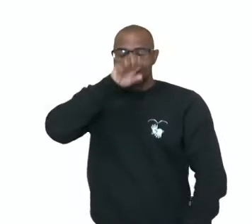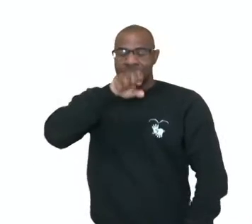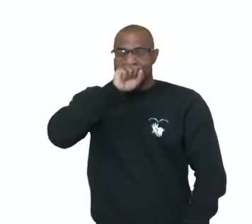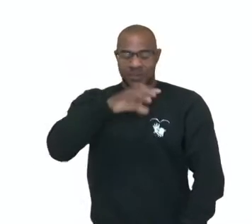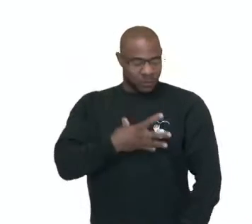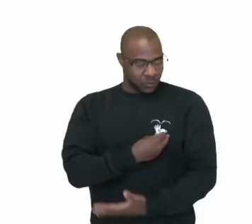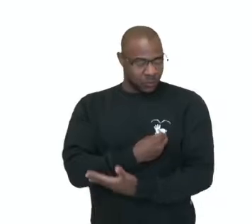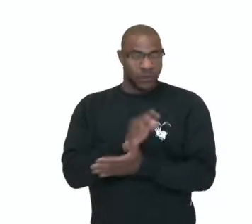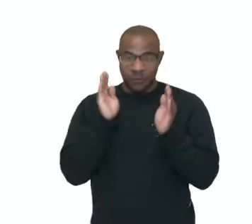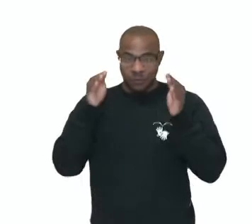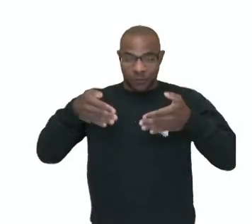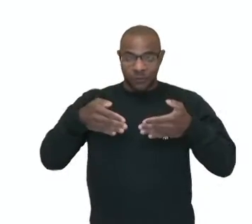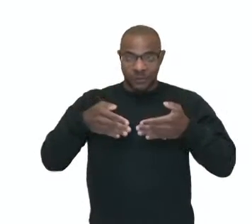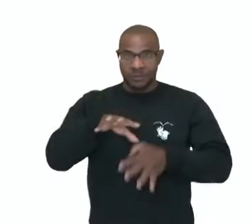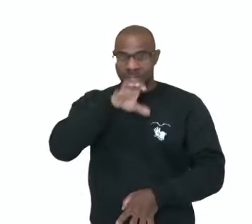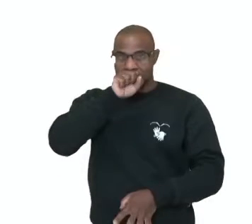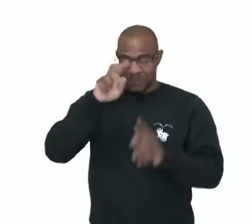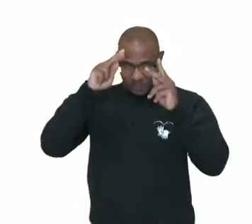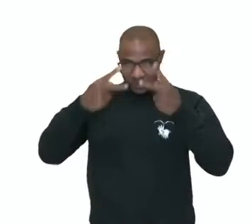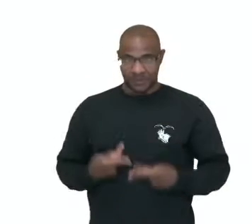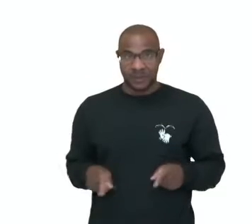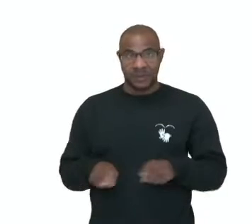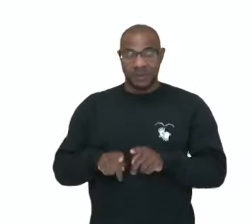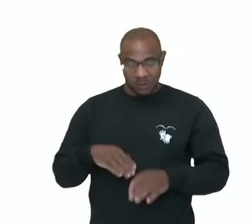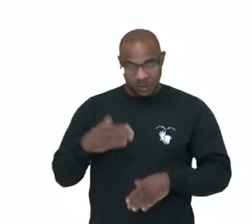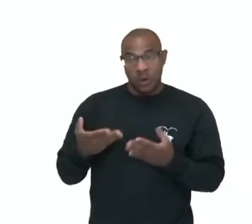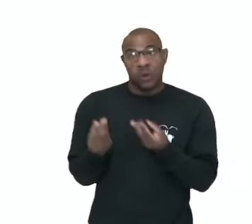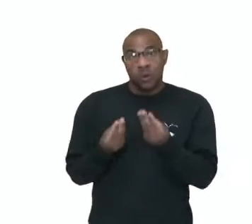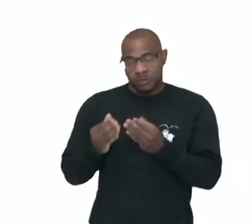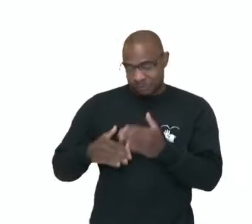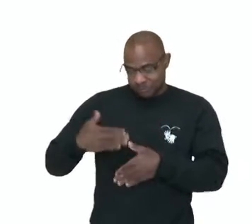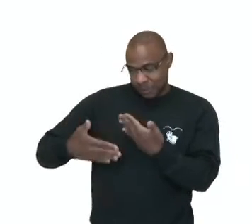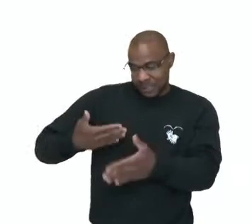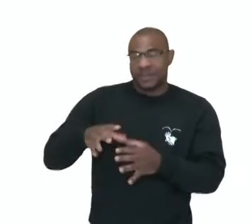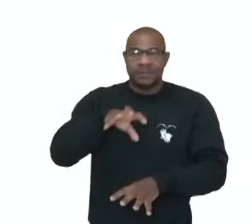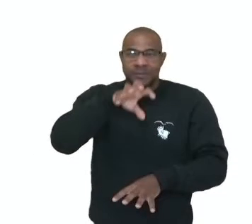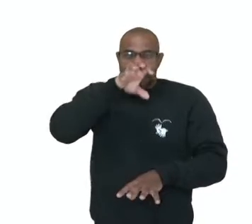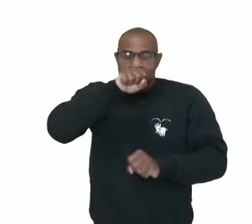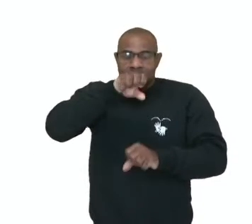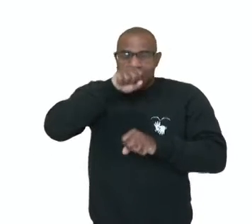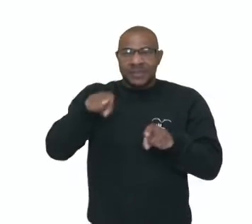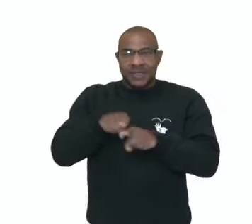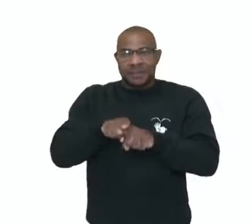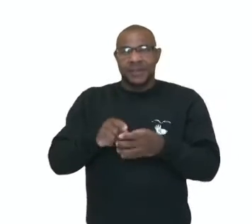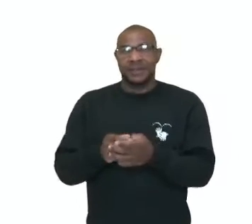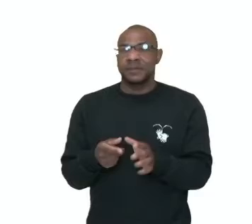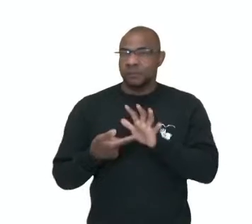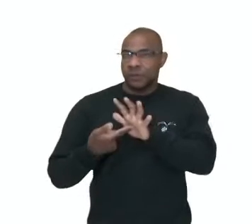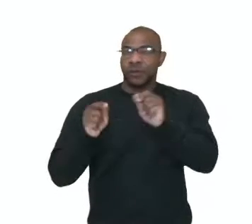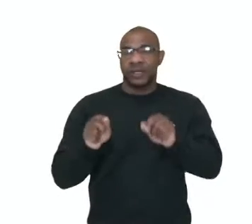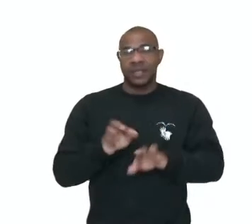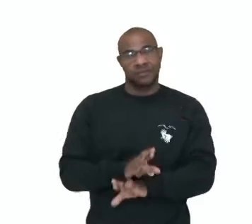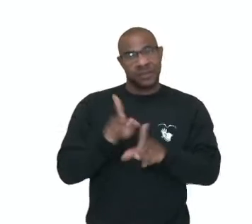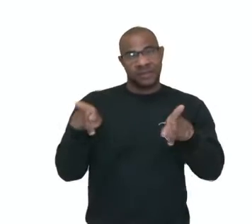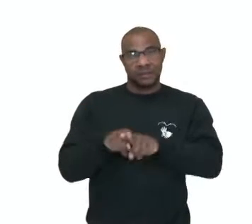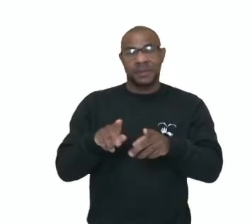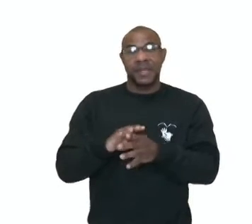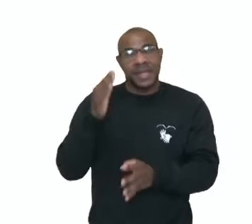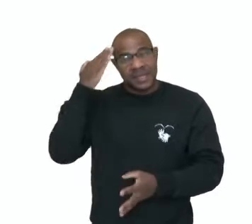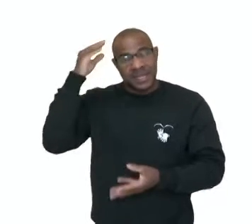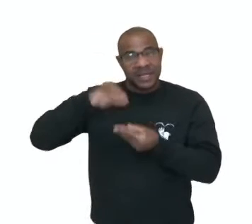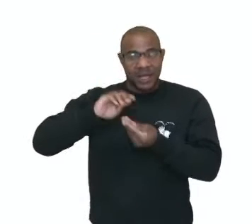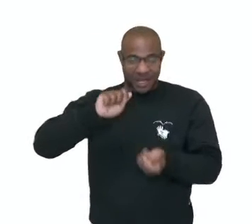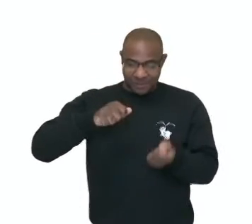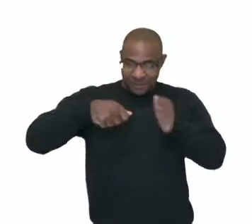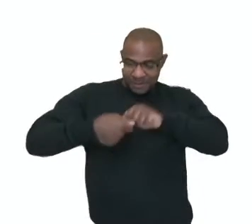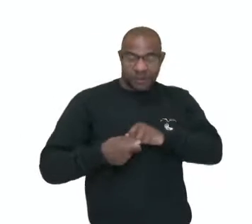respiração humana, diferenciar os processos de respiração e de ventilação, sim, tem diferença, e entender as adaptações